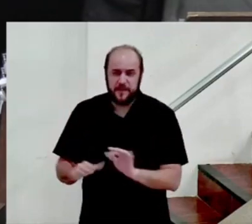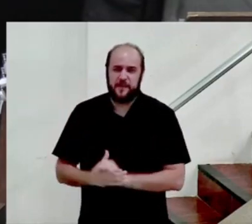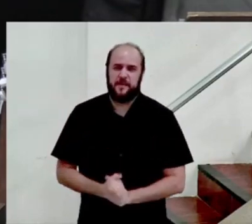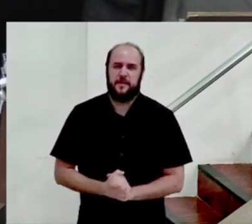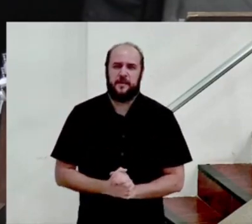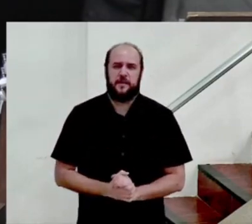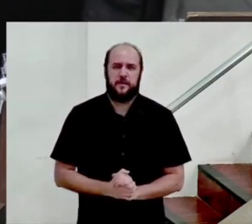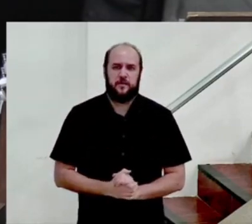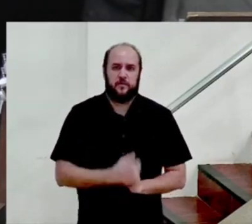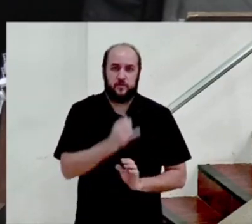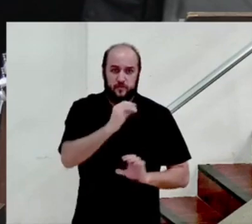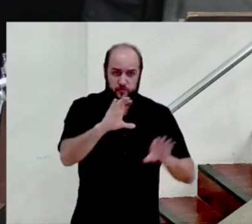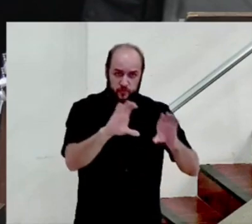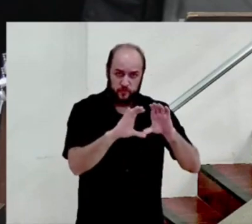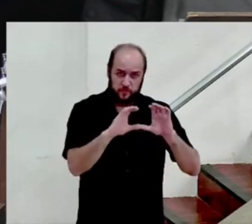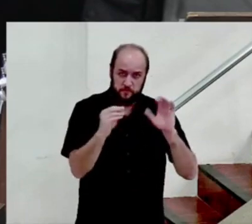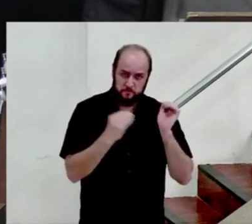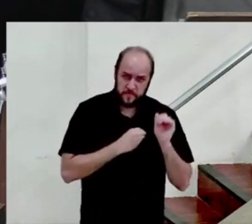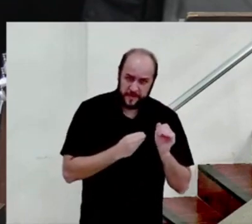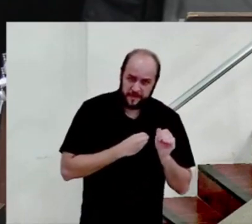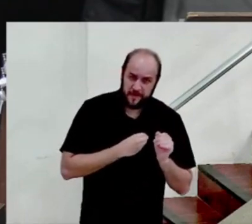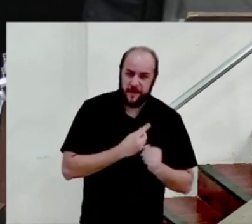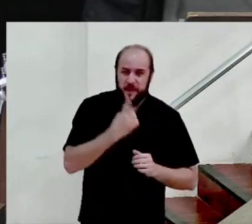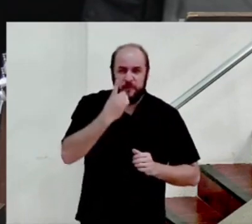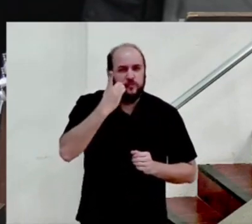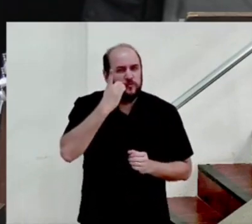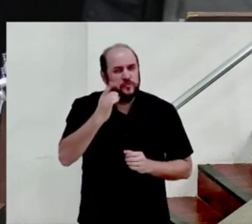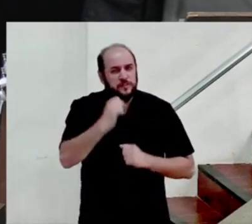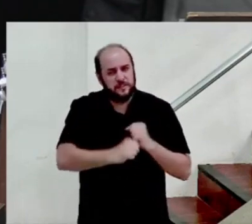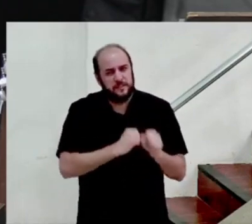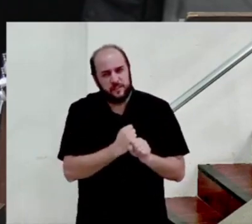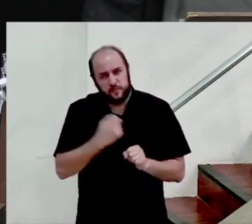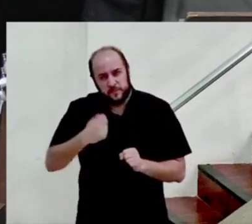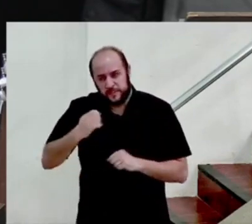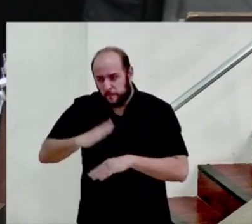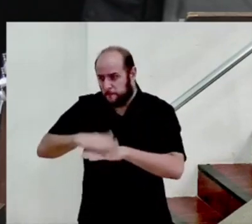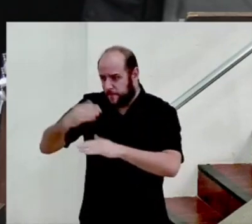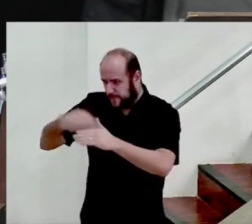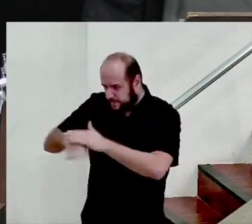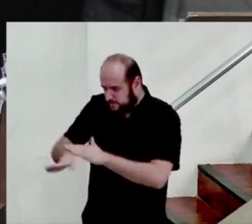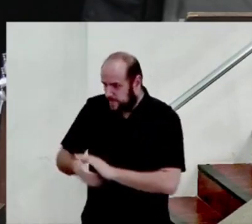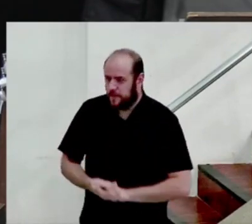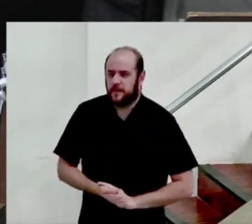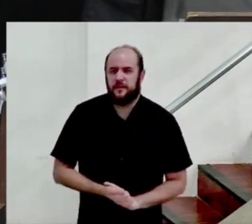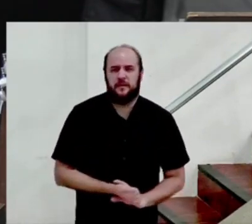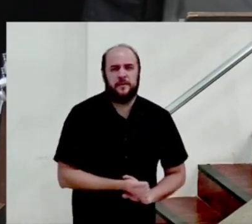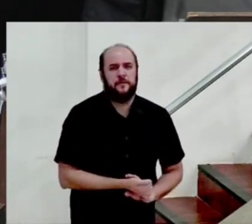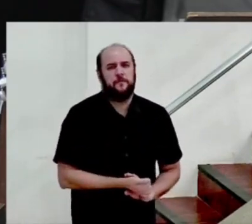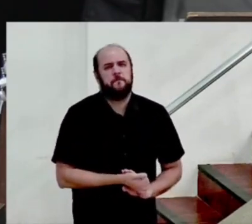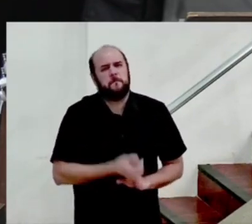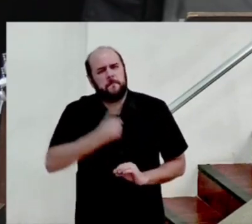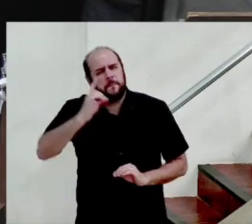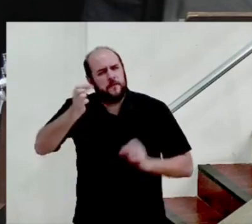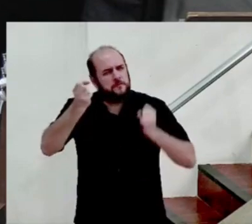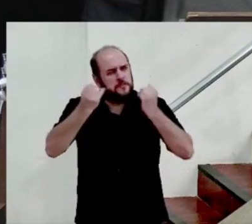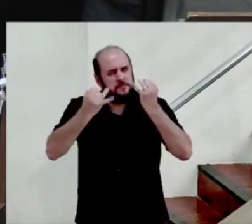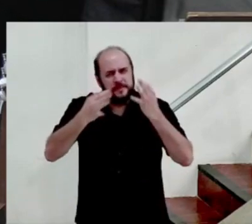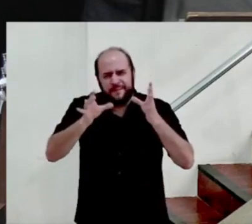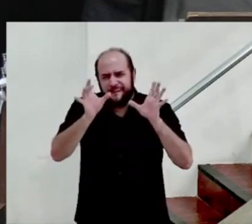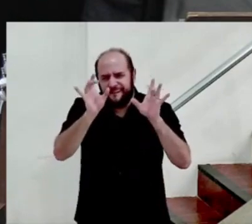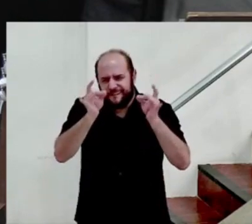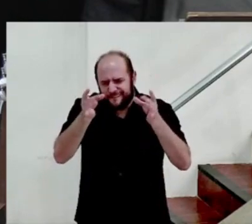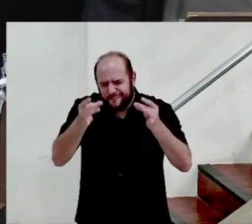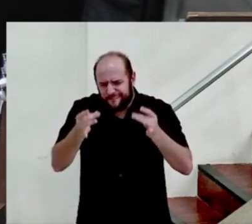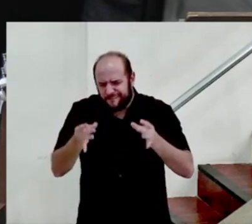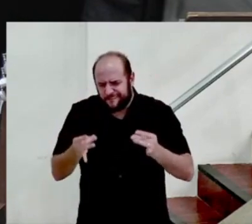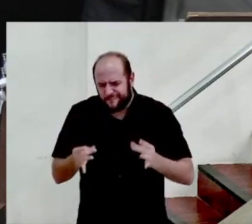congregação pecasse 1 vez por ano, o sangue tinha que ir no mais interior dele. O Senhor instruiu cada detalhe da vida com